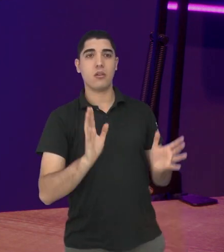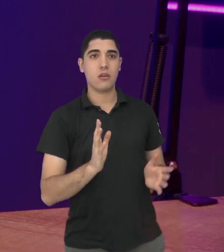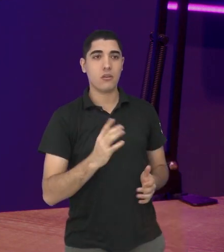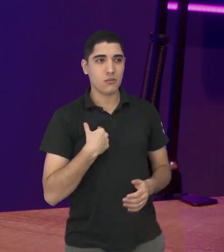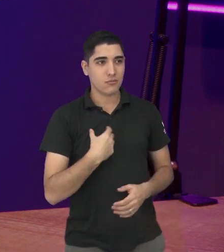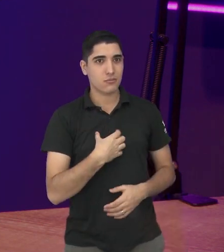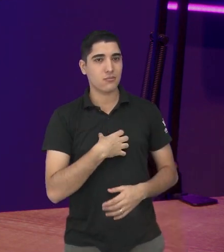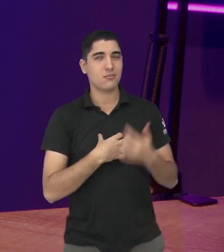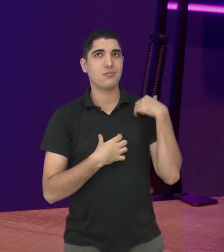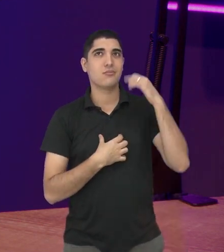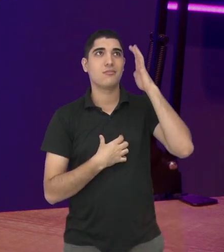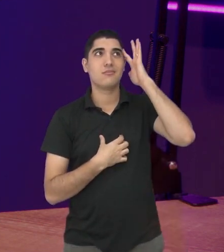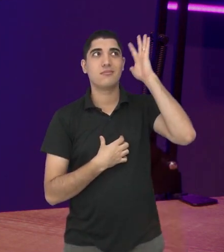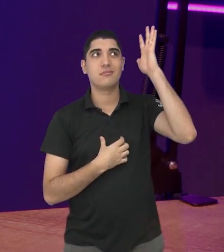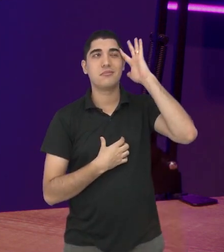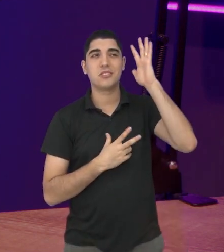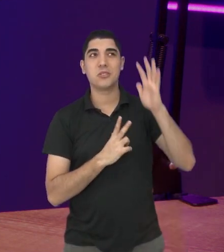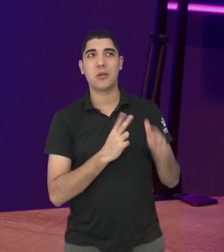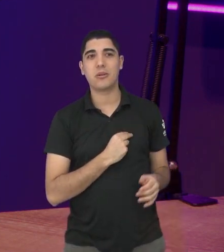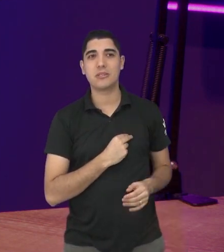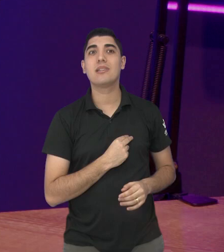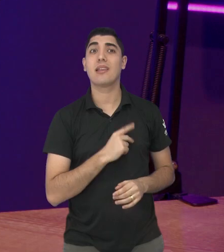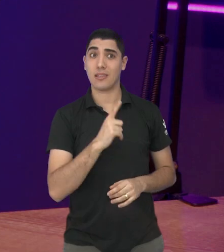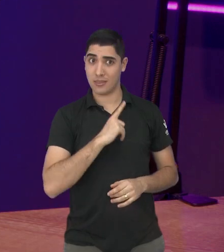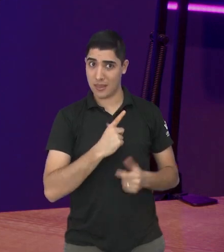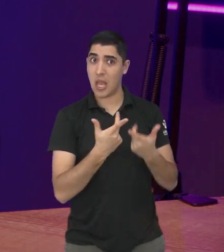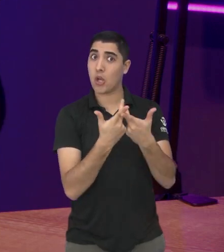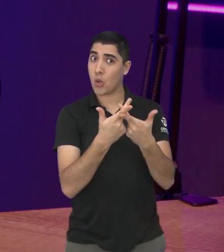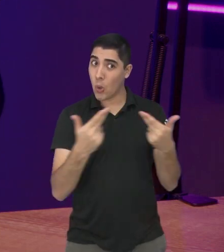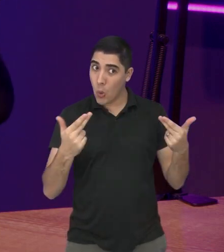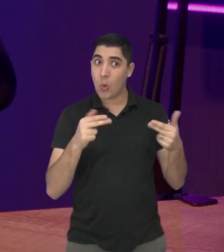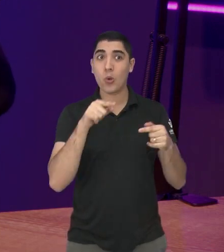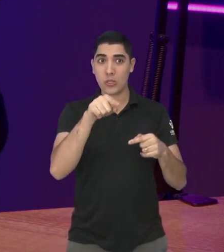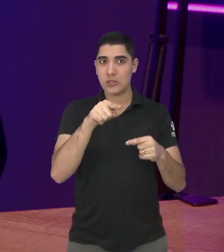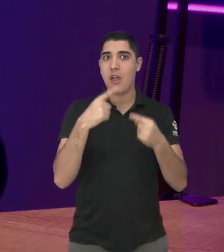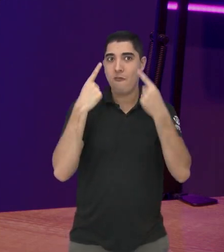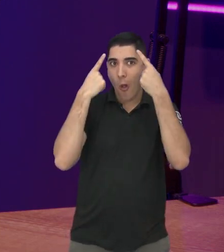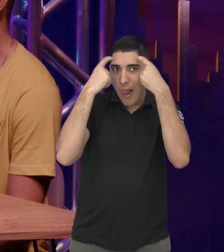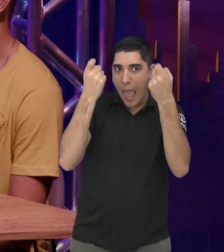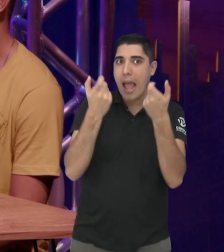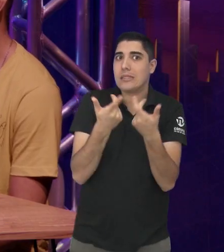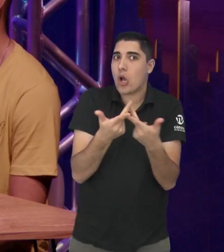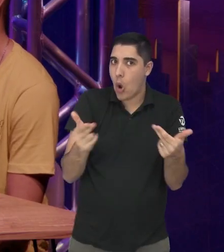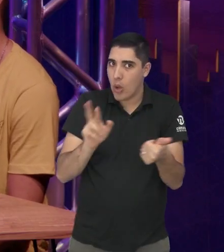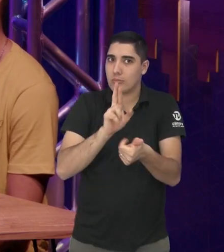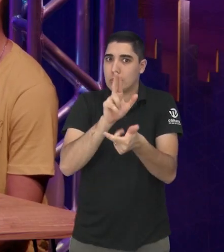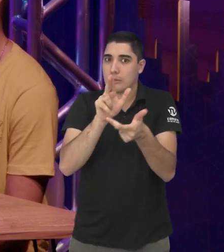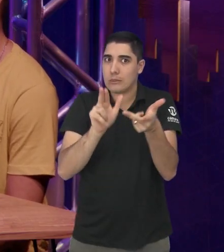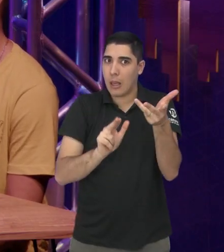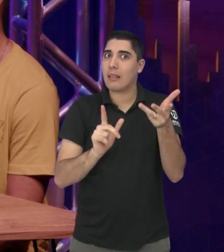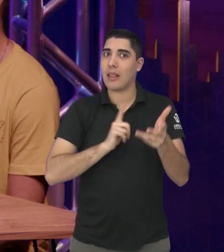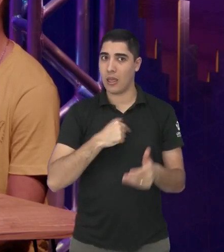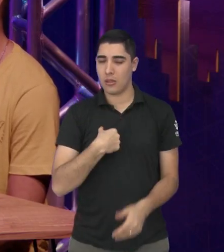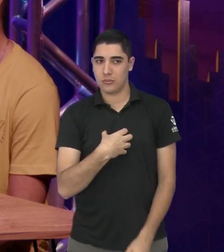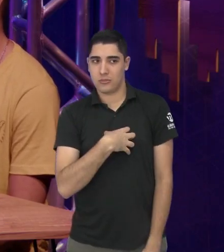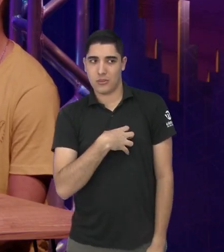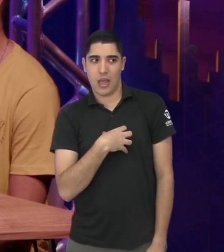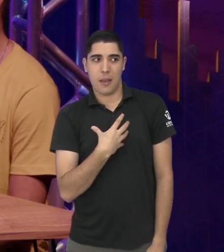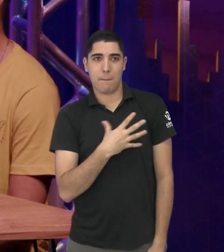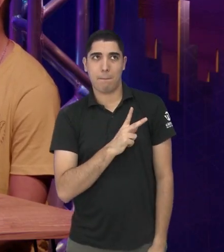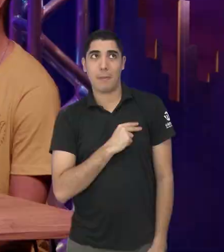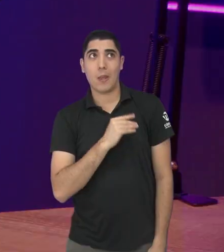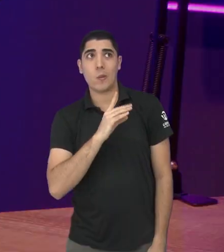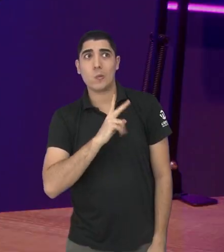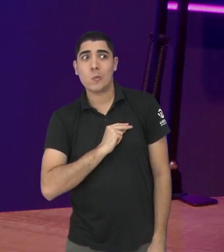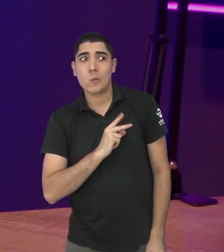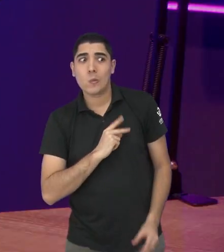livre, enfim, e tem cenas complicadas nesse filme, violentas. Então, eu fiquei, mano, como